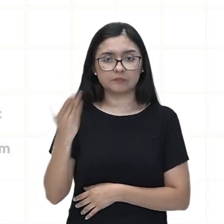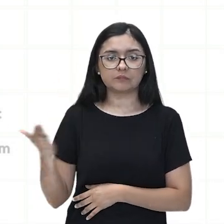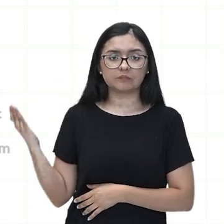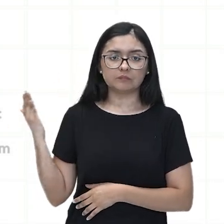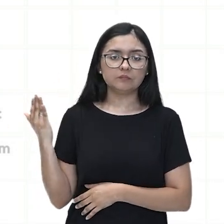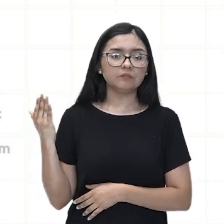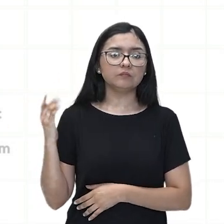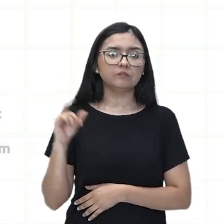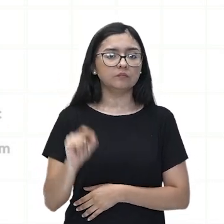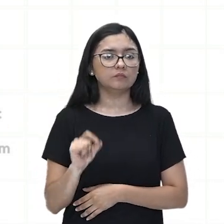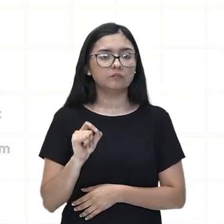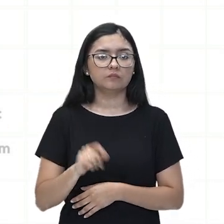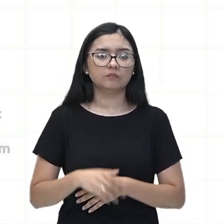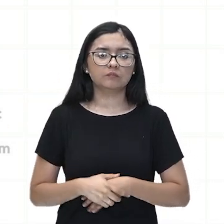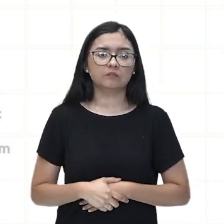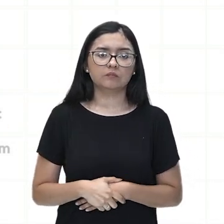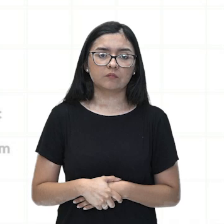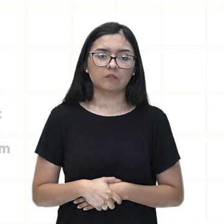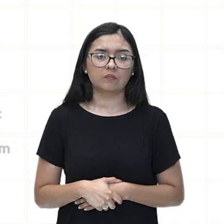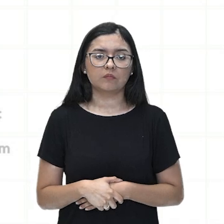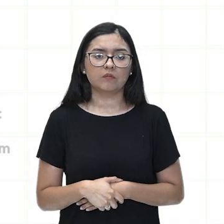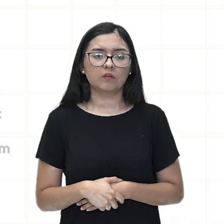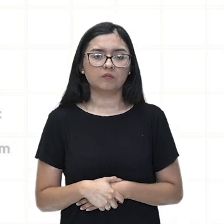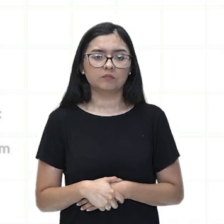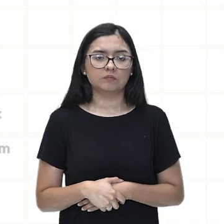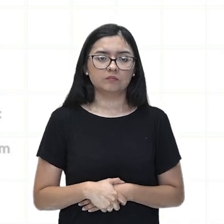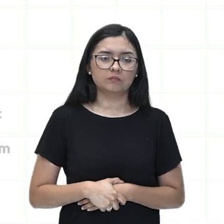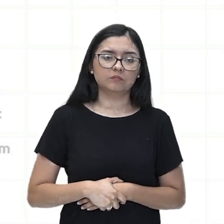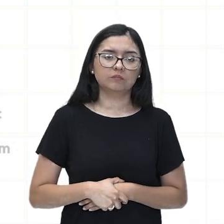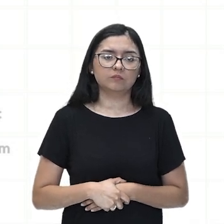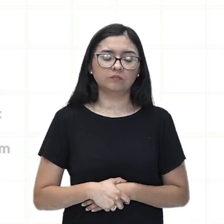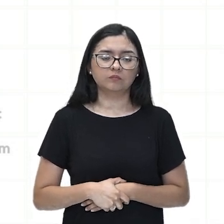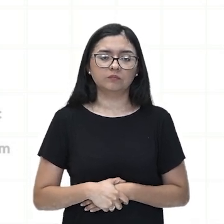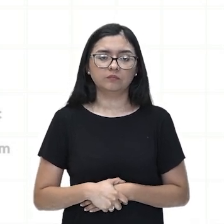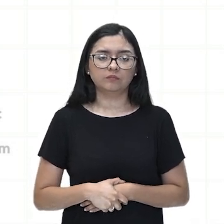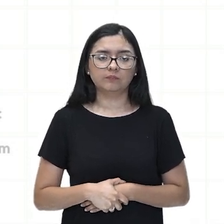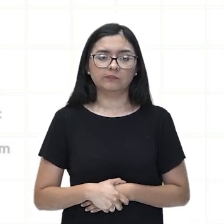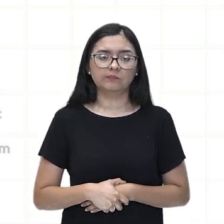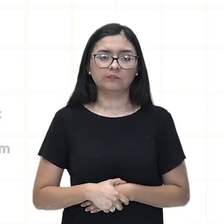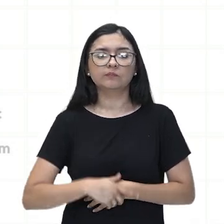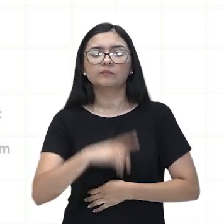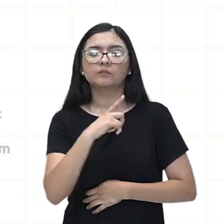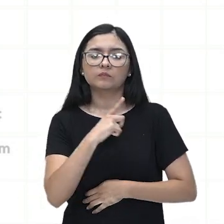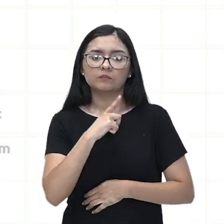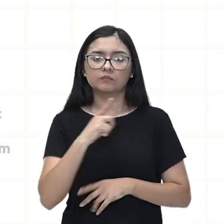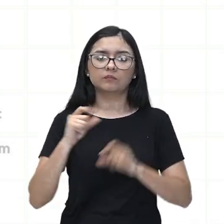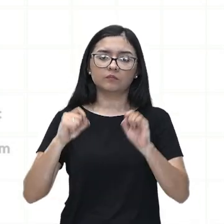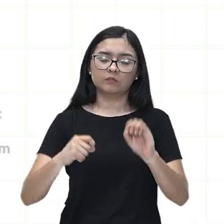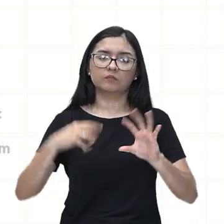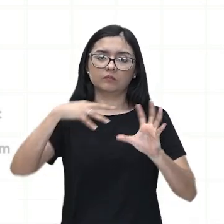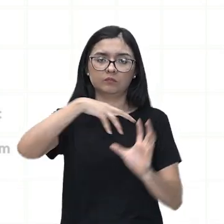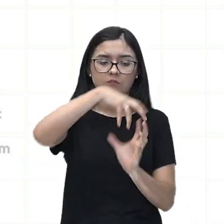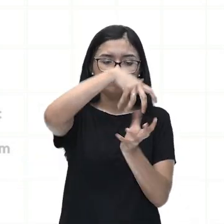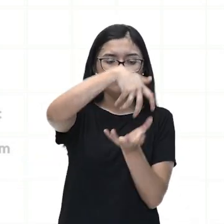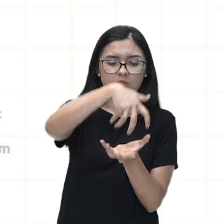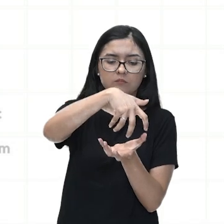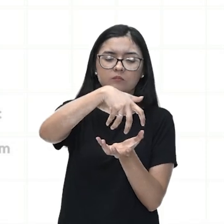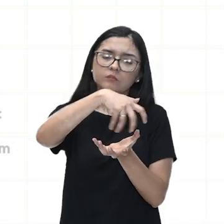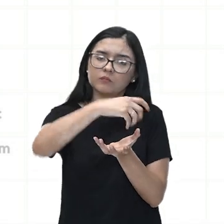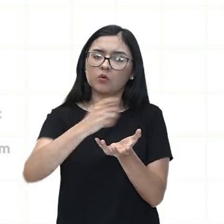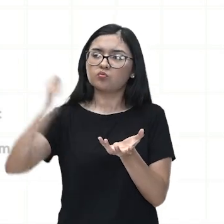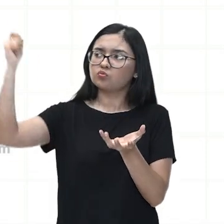É quando há uma exposição maior,